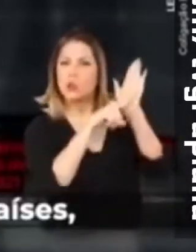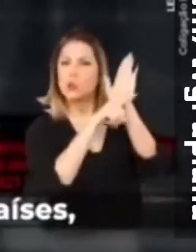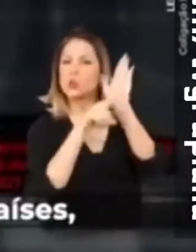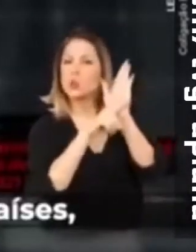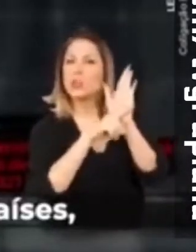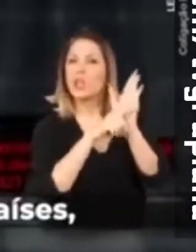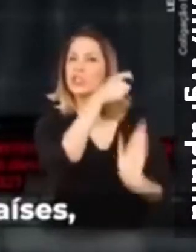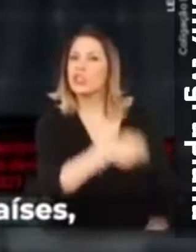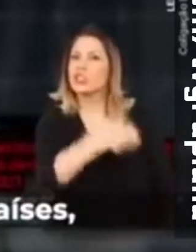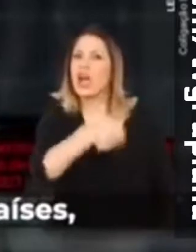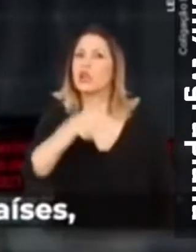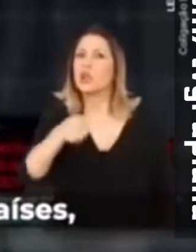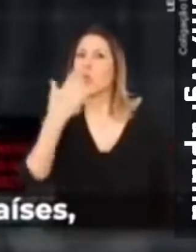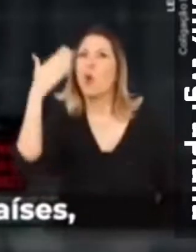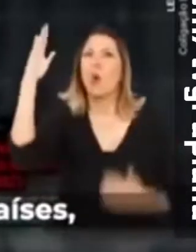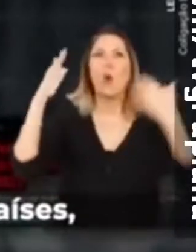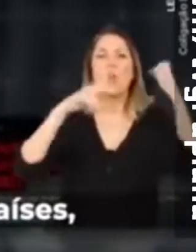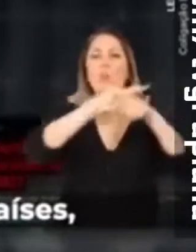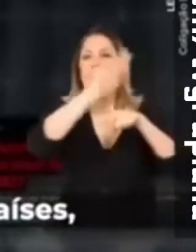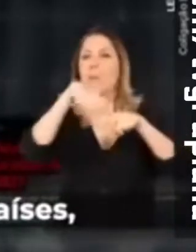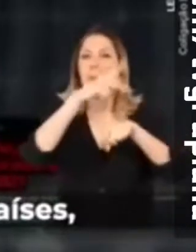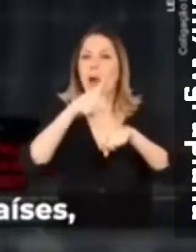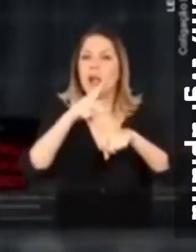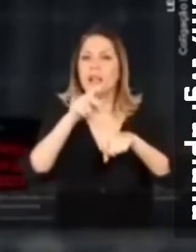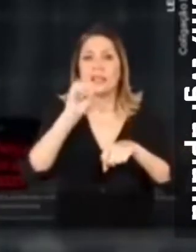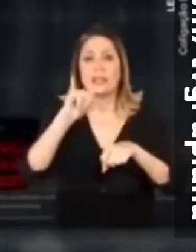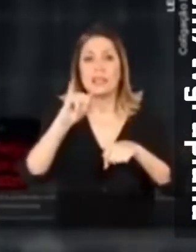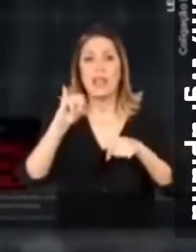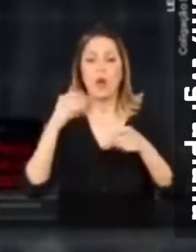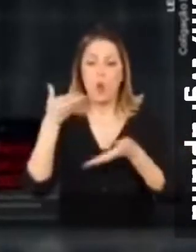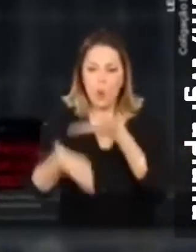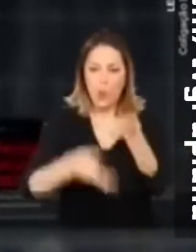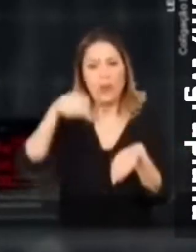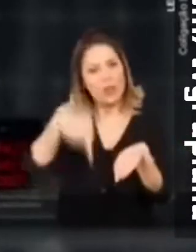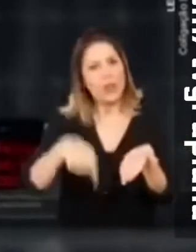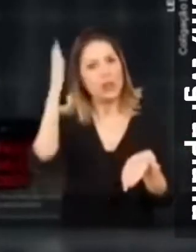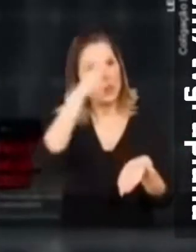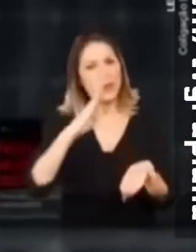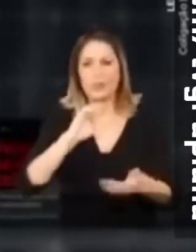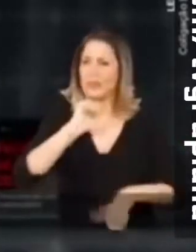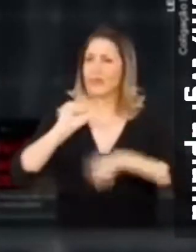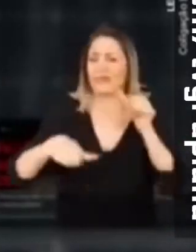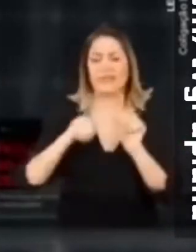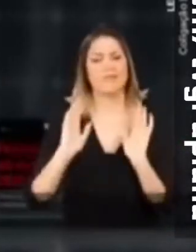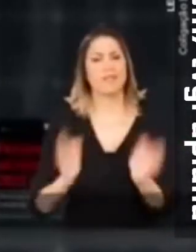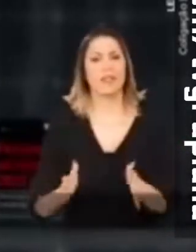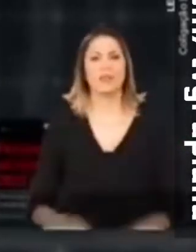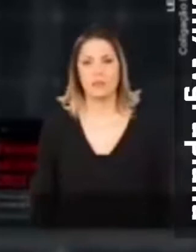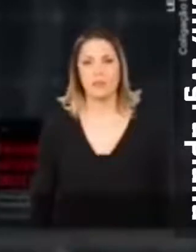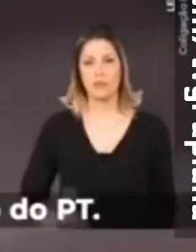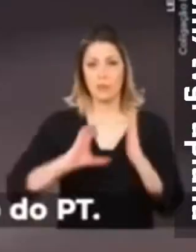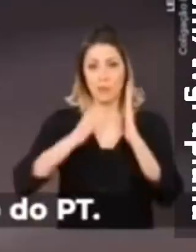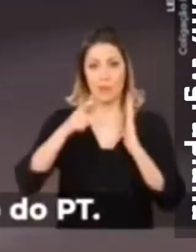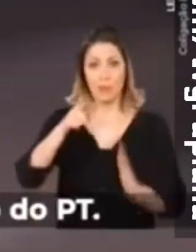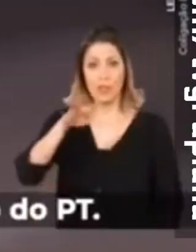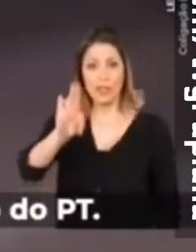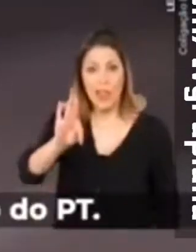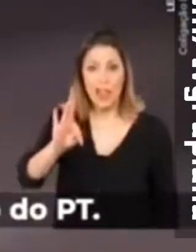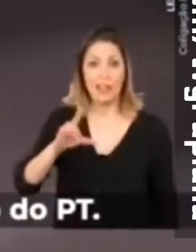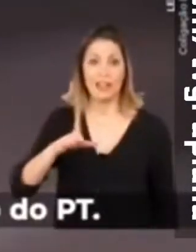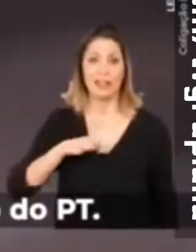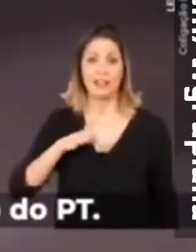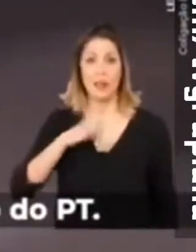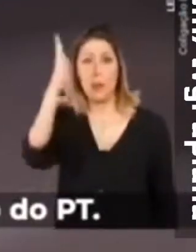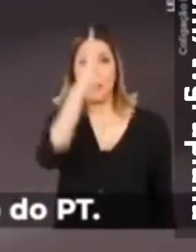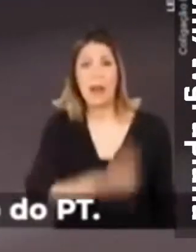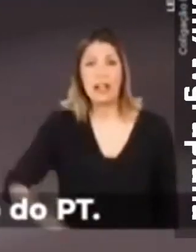financiar ditaduras de esquerda em outros países, a região hoje viveria uma outra realidade. Eu acho que a gente